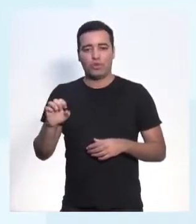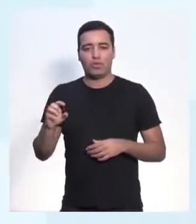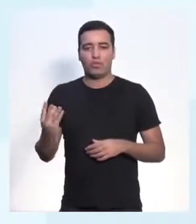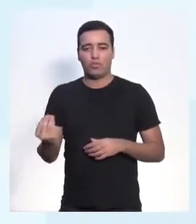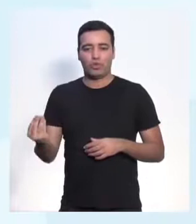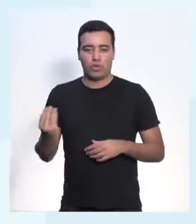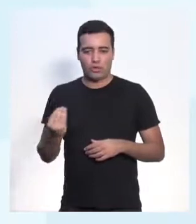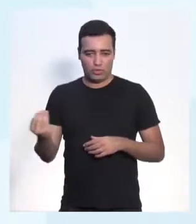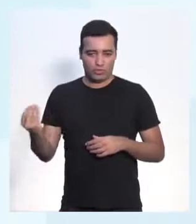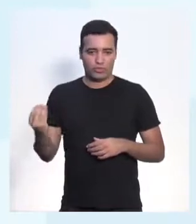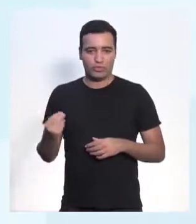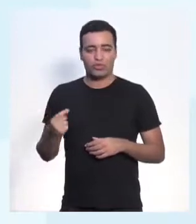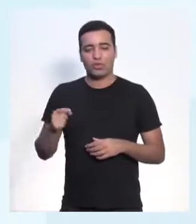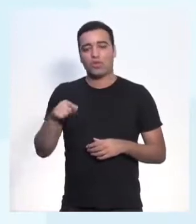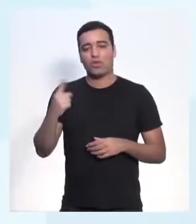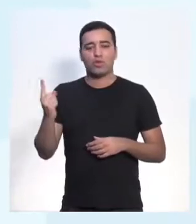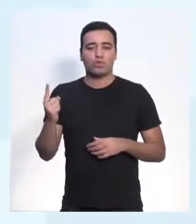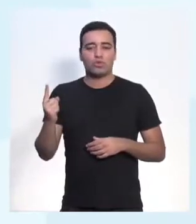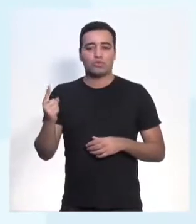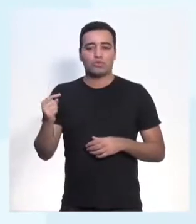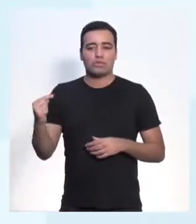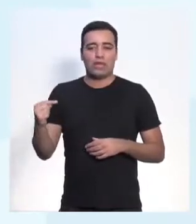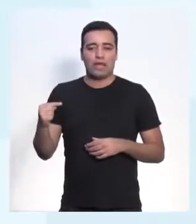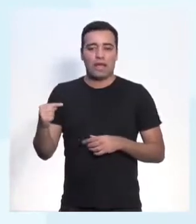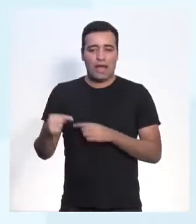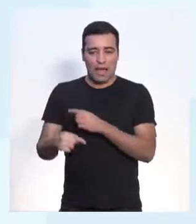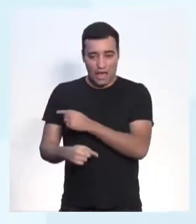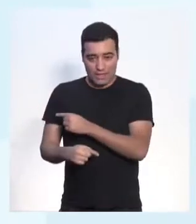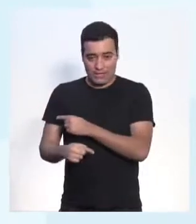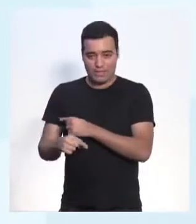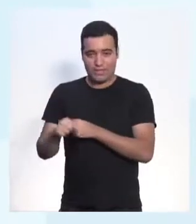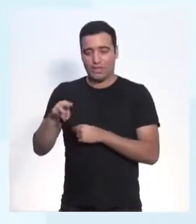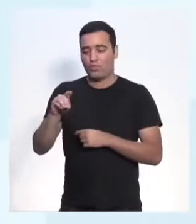verbos modais. Então o futuro do be vai ser will